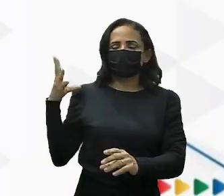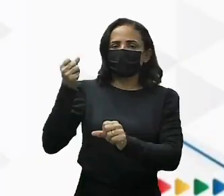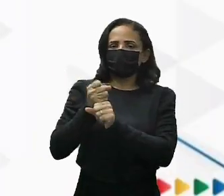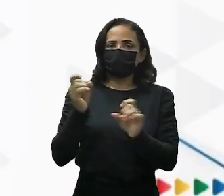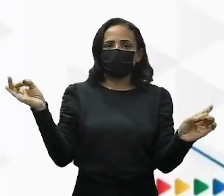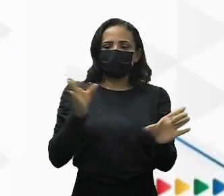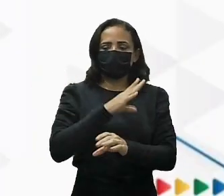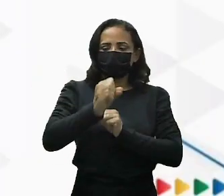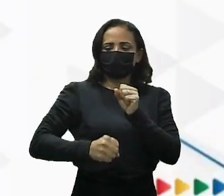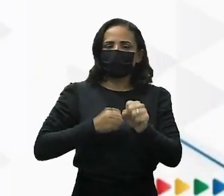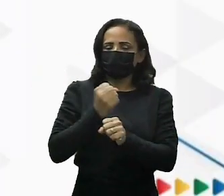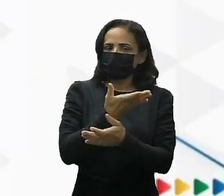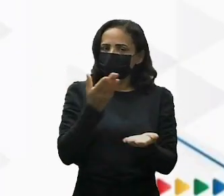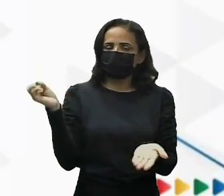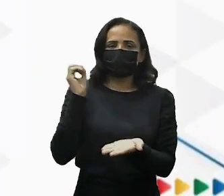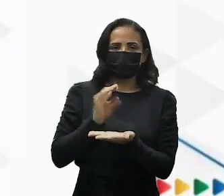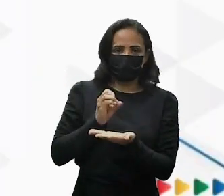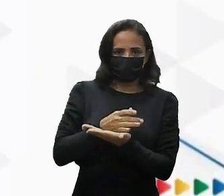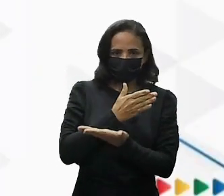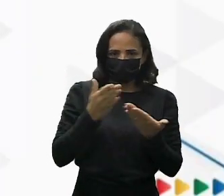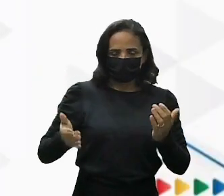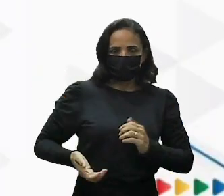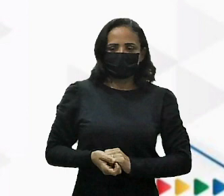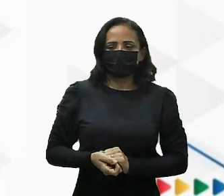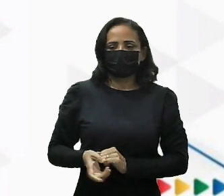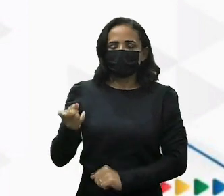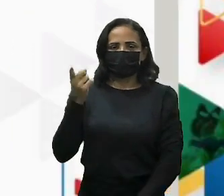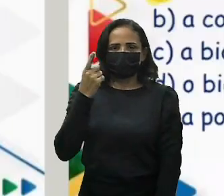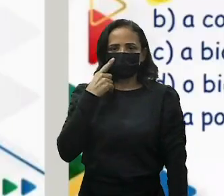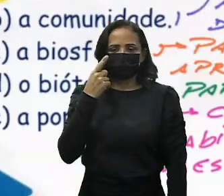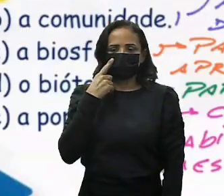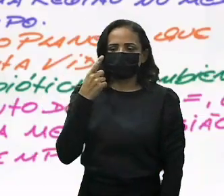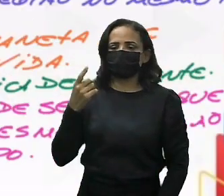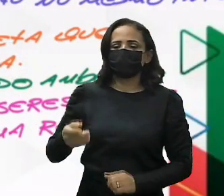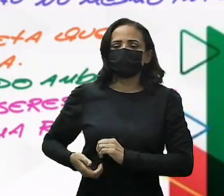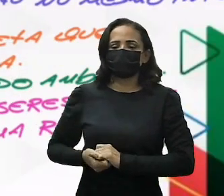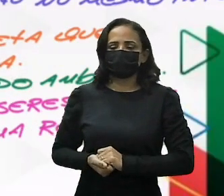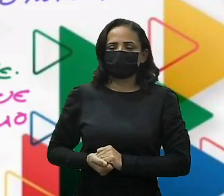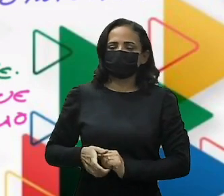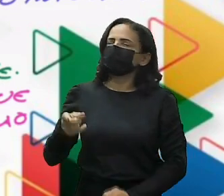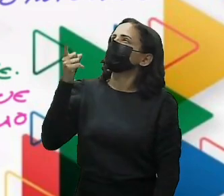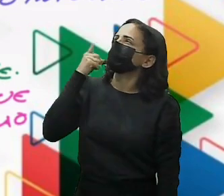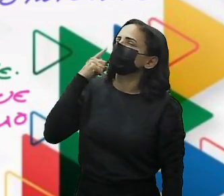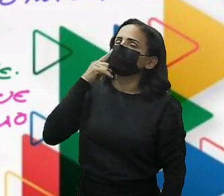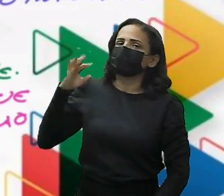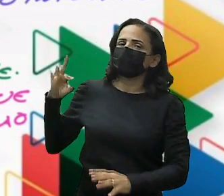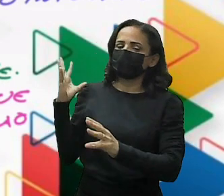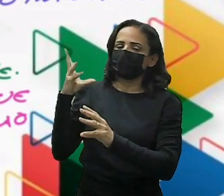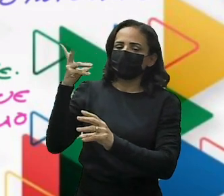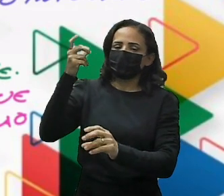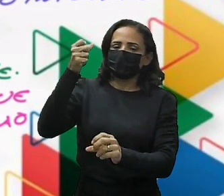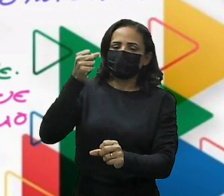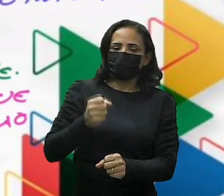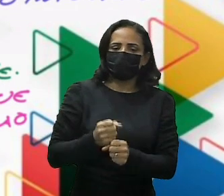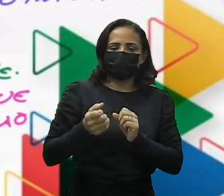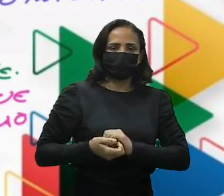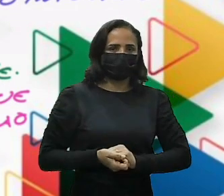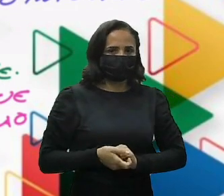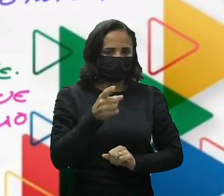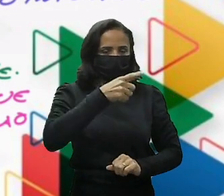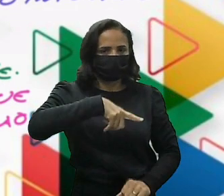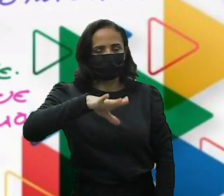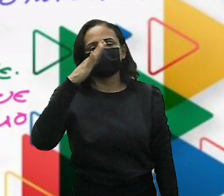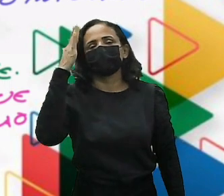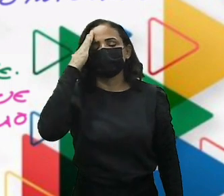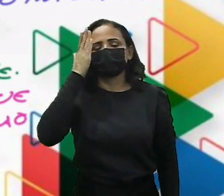o ano com chave de ouro aqui no EducaPE, bota aí, Beto, na tela, pronto. Só para eu fazer uma rápida recapitulação das duas primeiras partes, ó, a